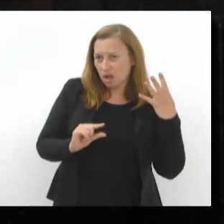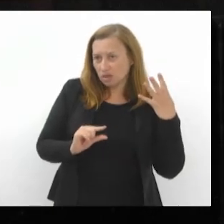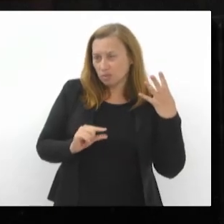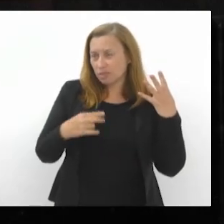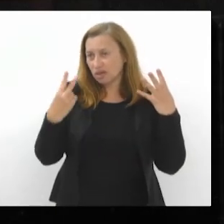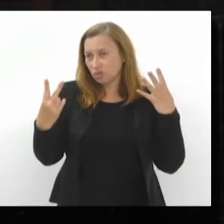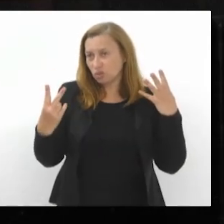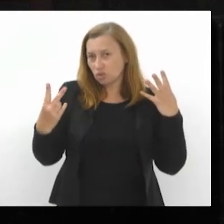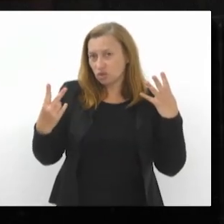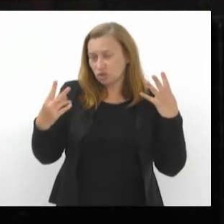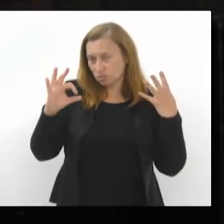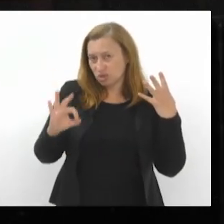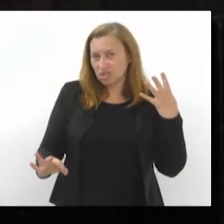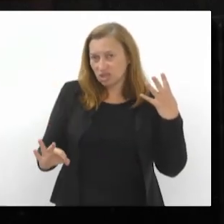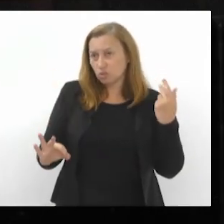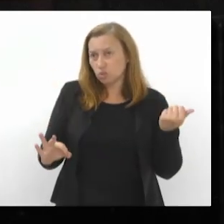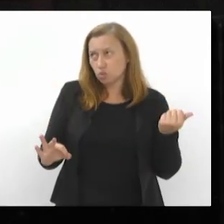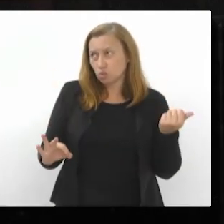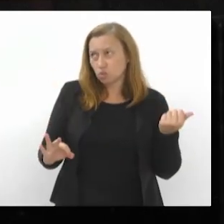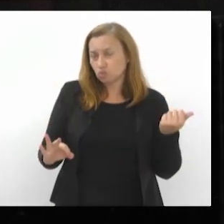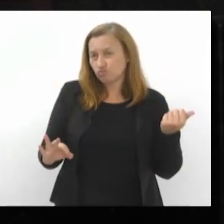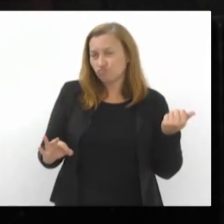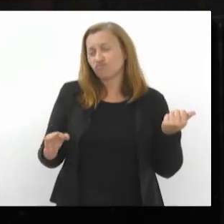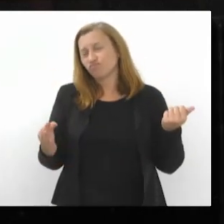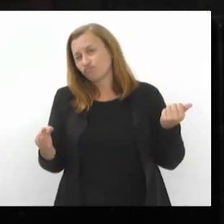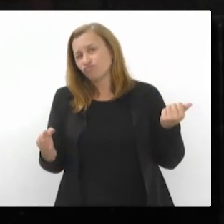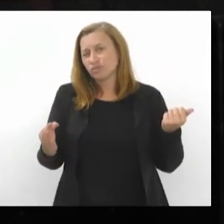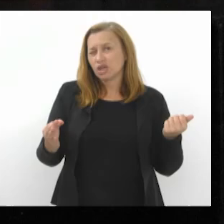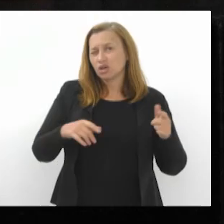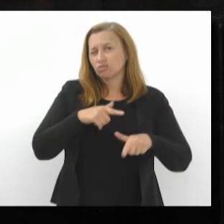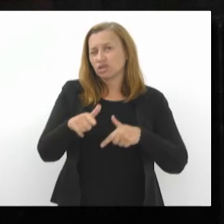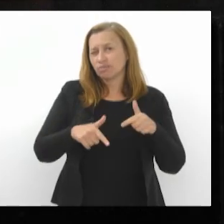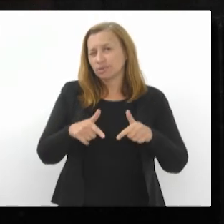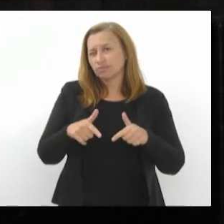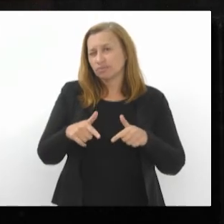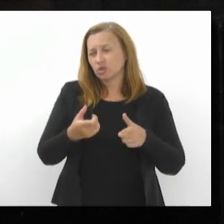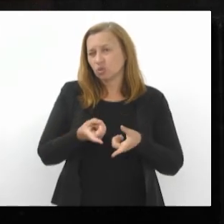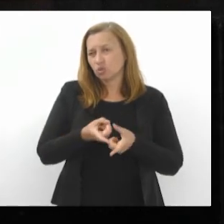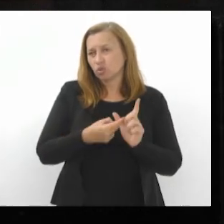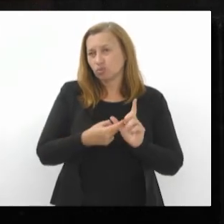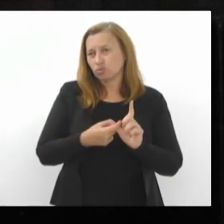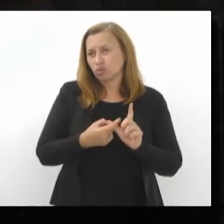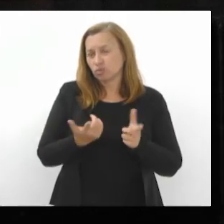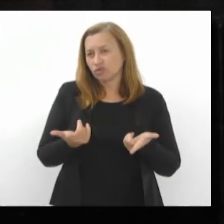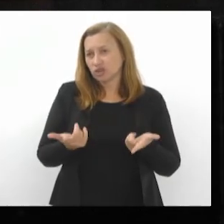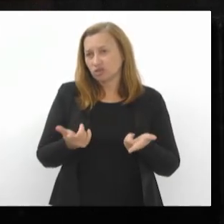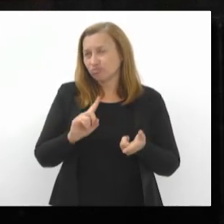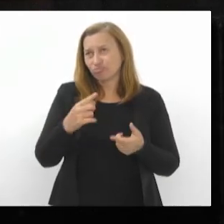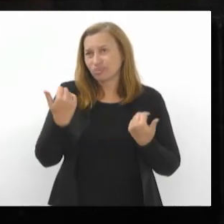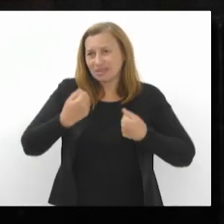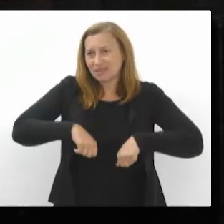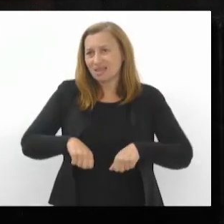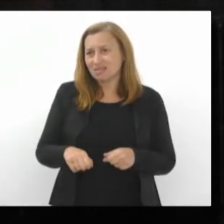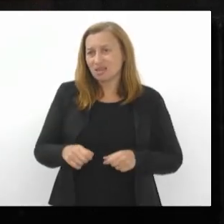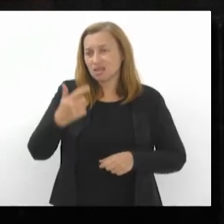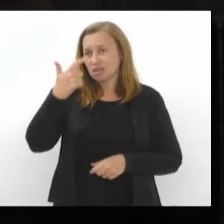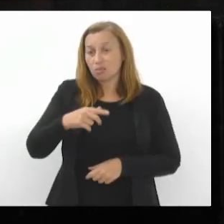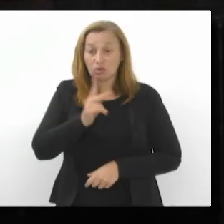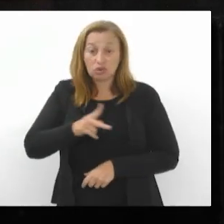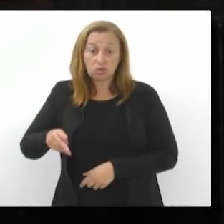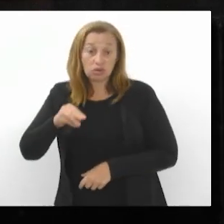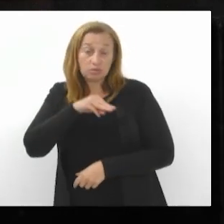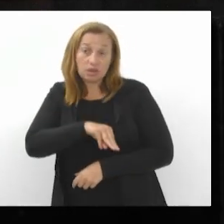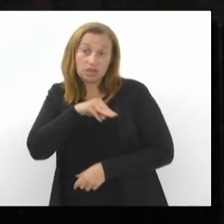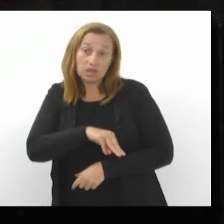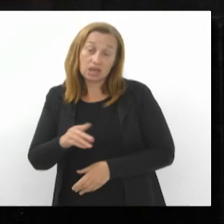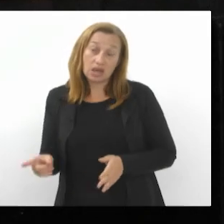pontos percentuais, o serviço da dívida, não precisa ser matemático para dizer que cai